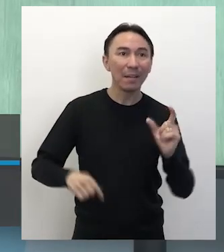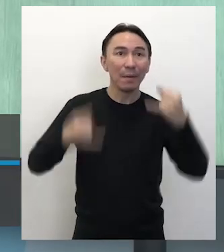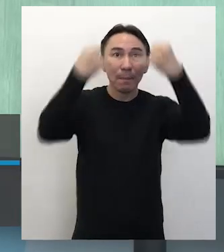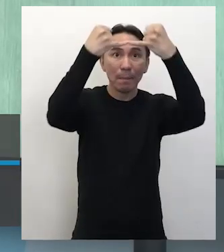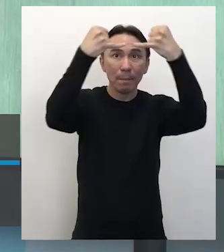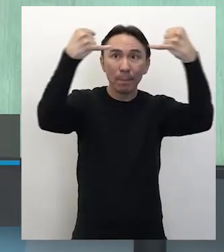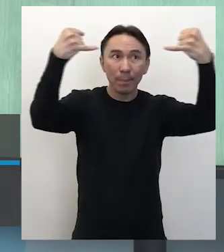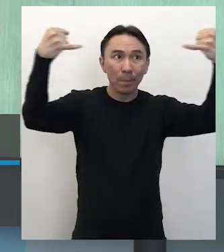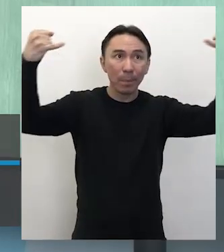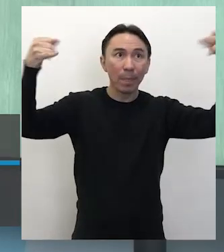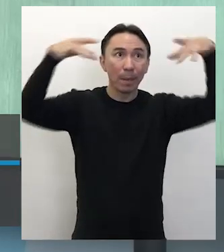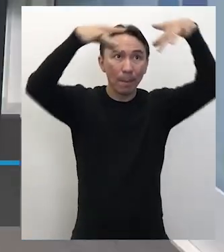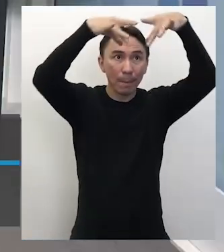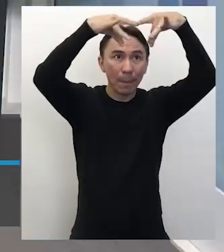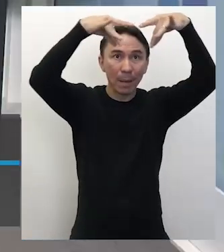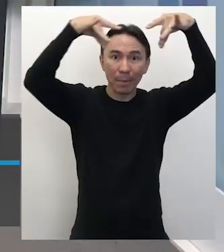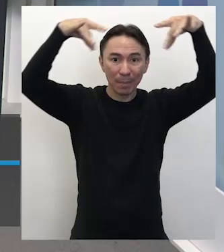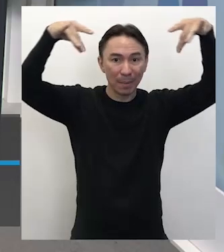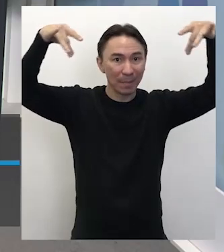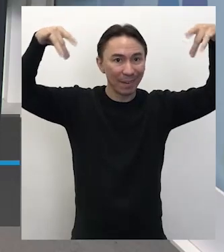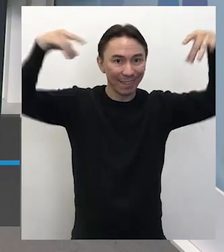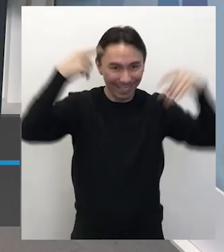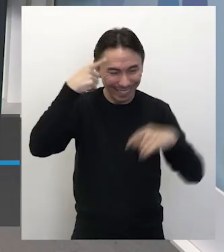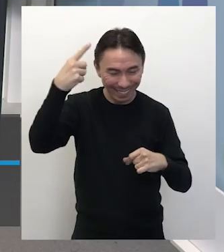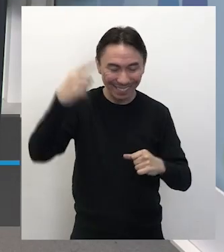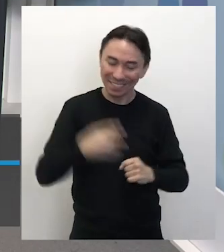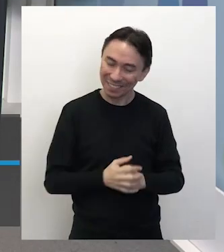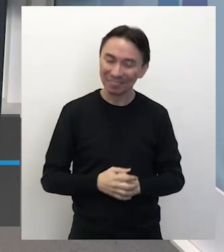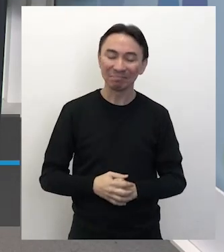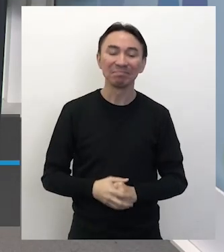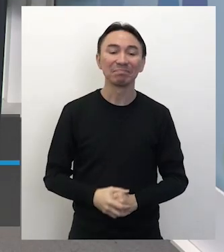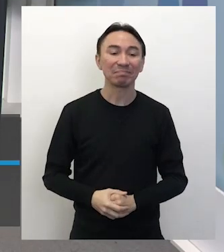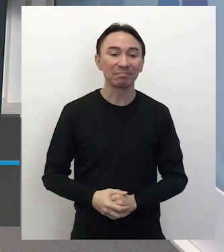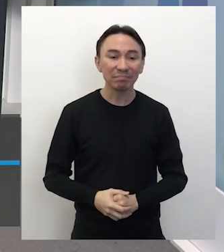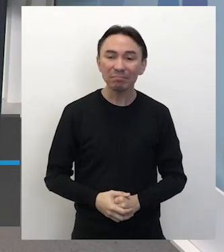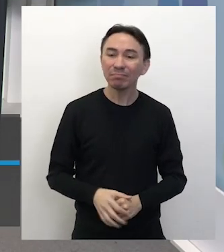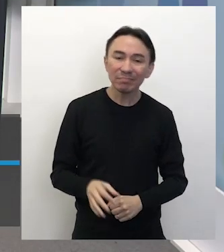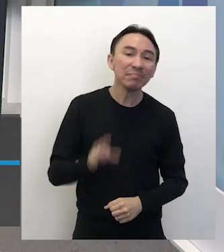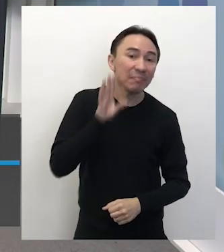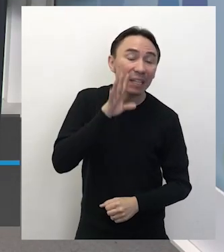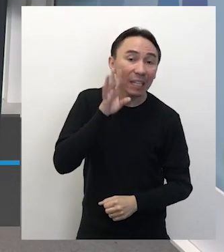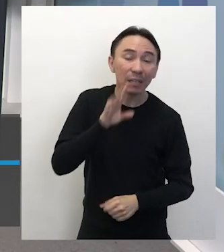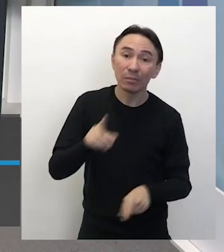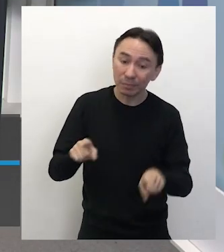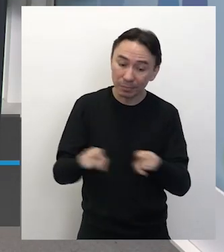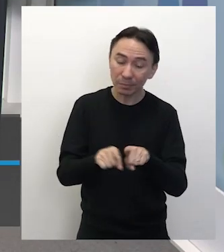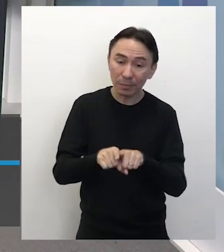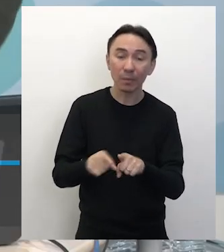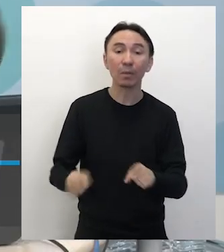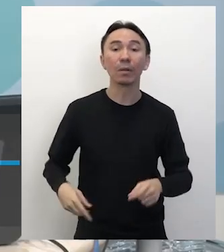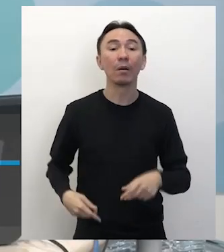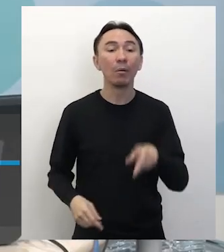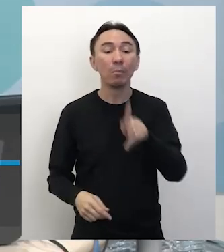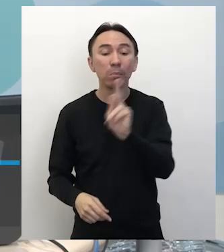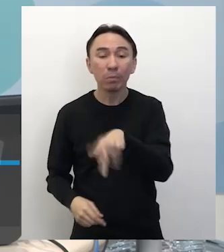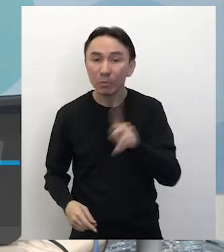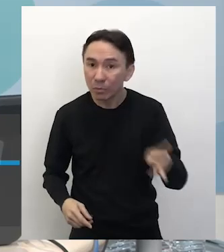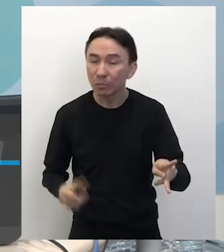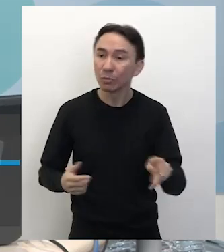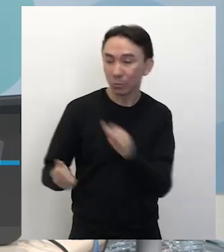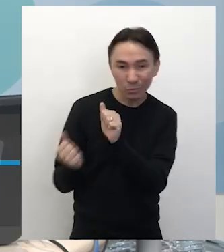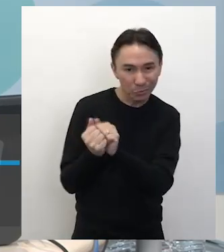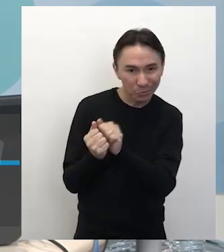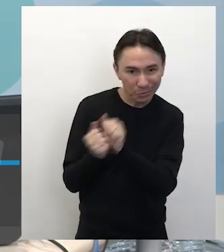muito característico nosso, né? Uhum. E muito legal para o professor trabalhar, né, com eles Sim. em sala de aula, né, fazer o varal, dá para